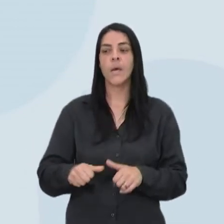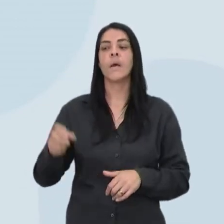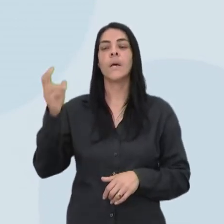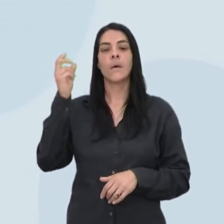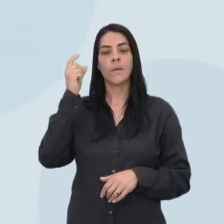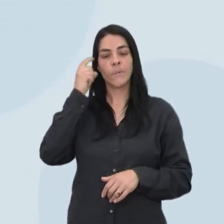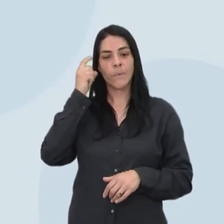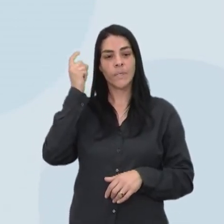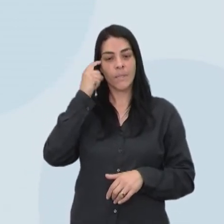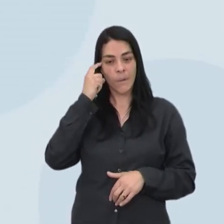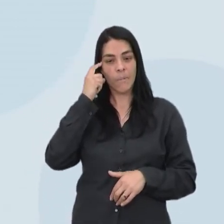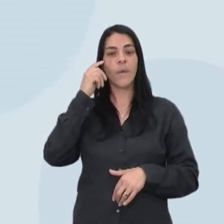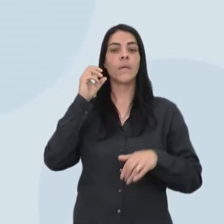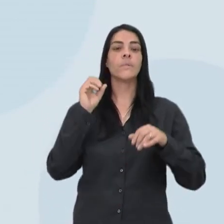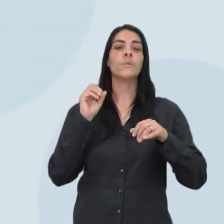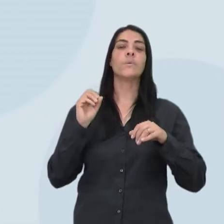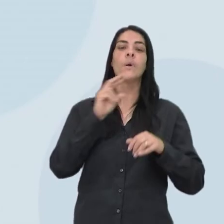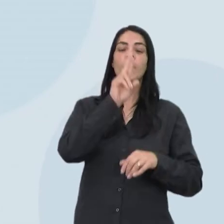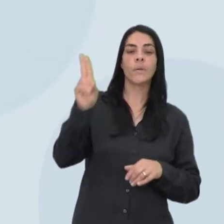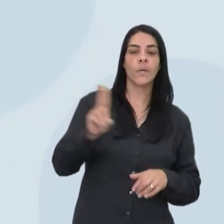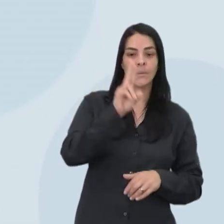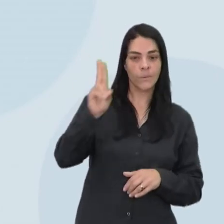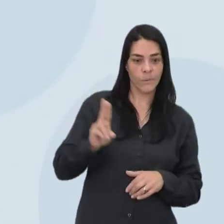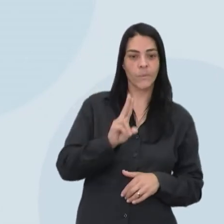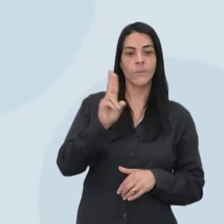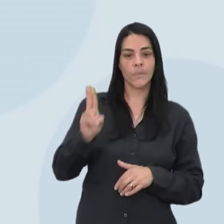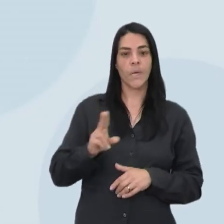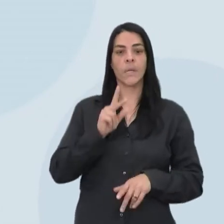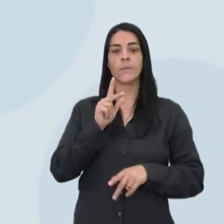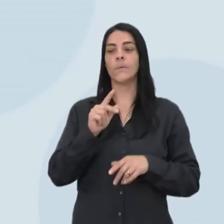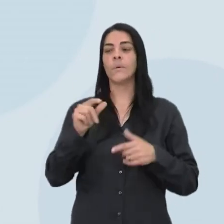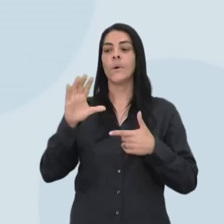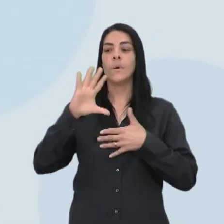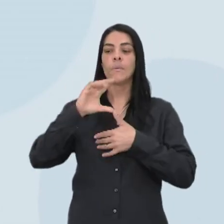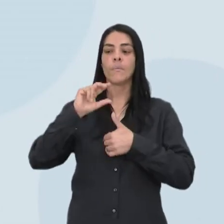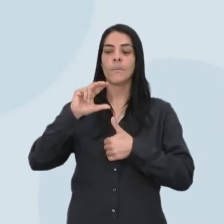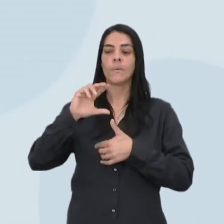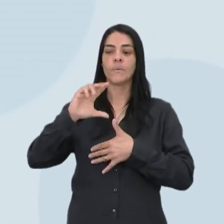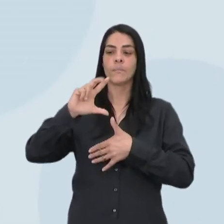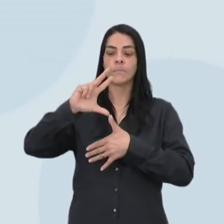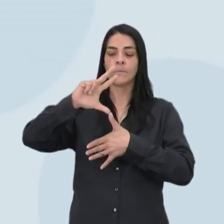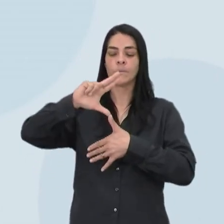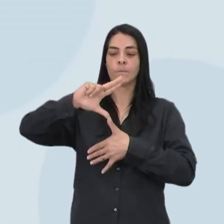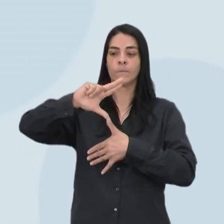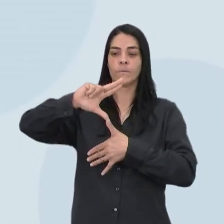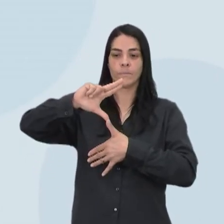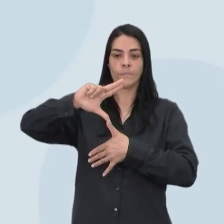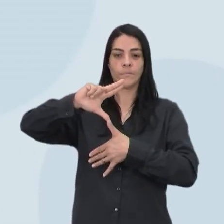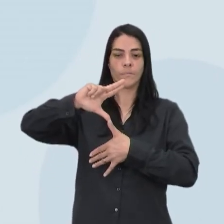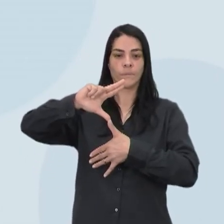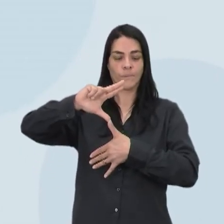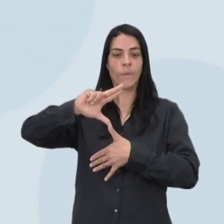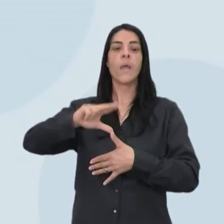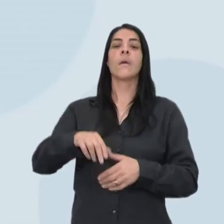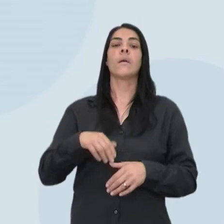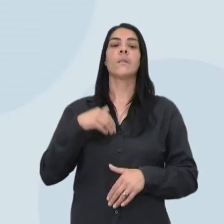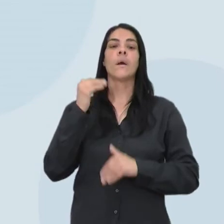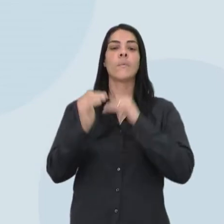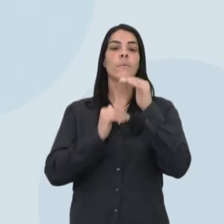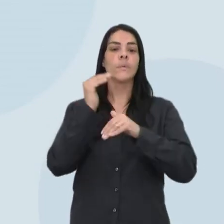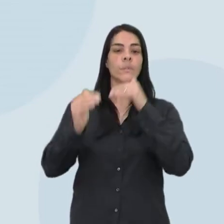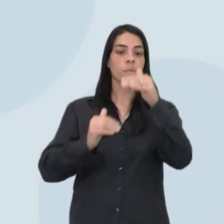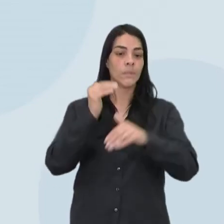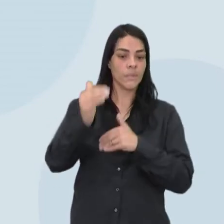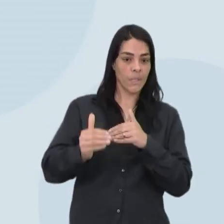muito utilizada pelo movimento latino-americano emergente, que quer libertar a produção de conhecimento